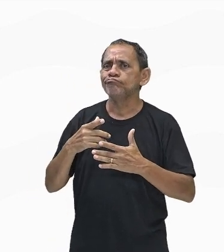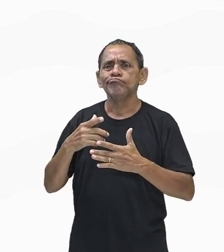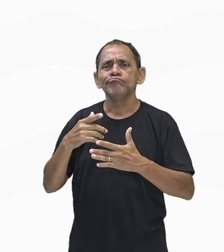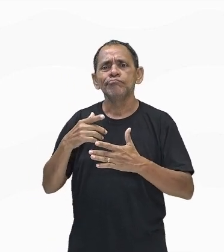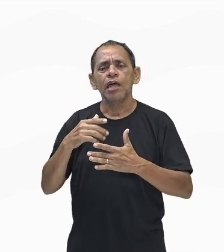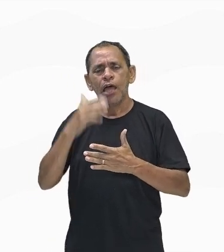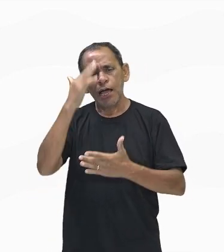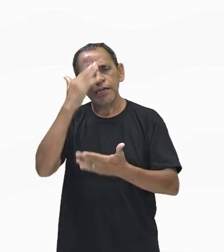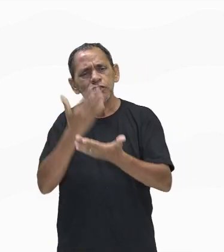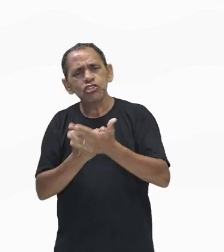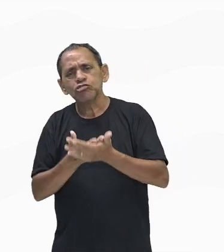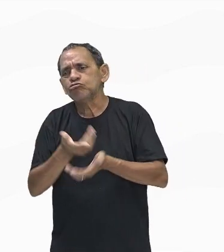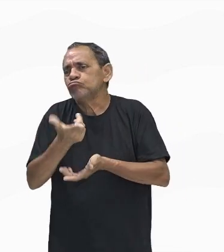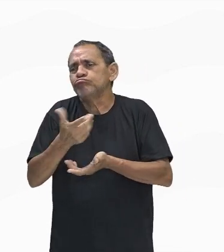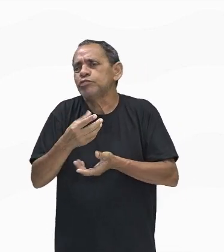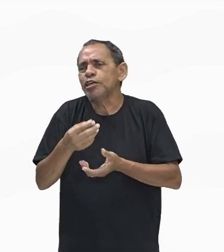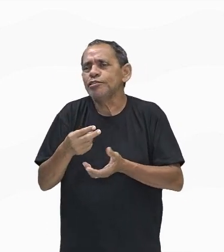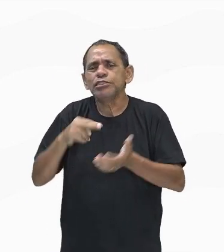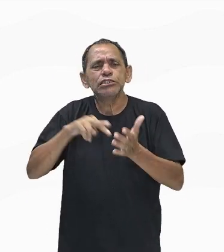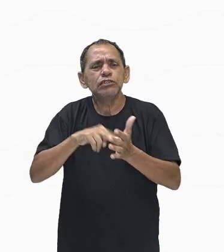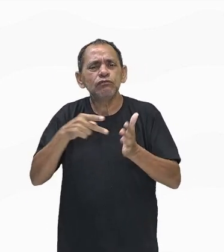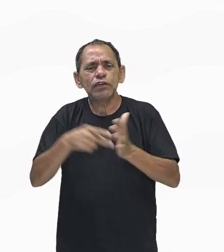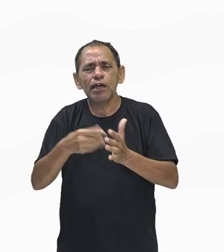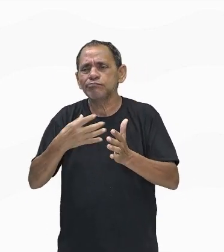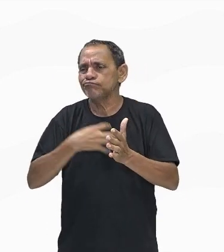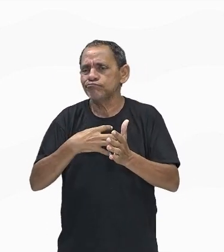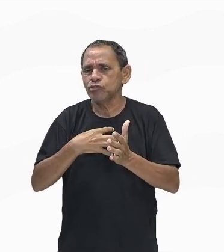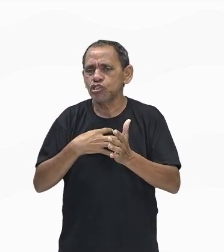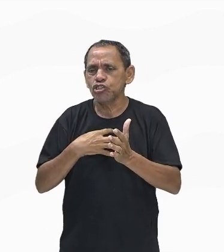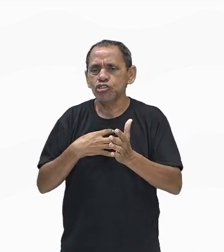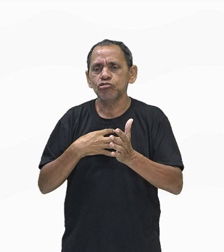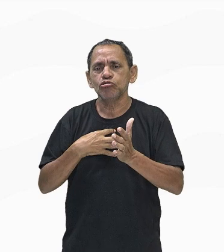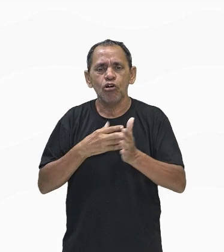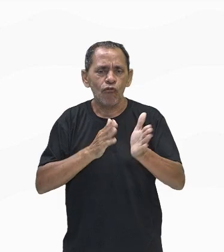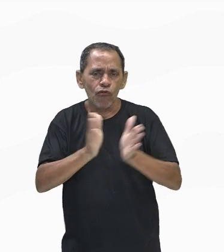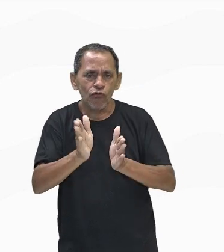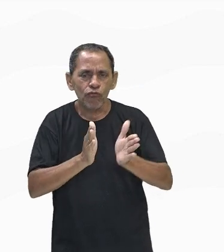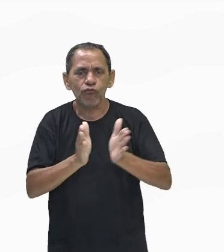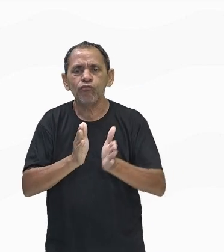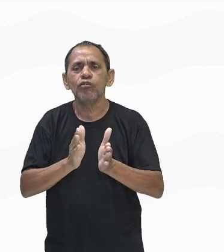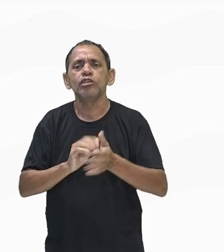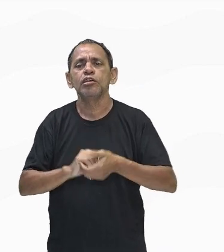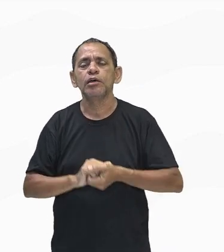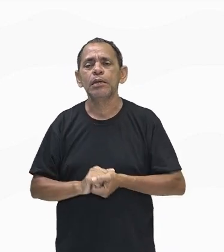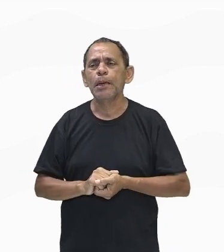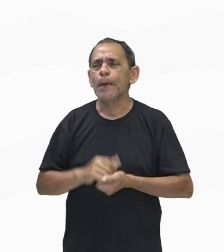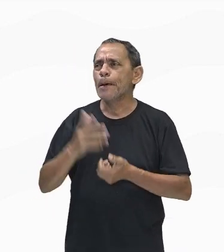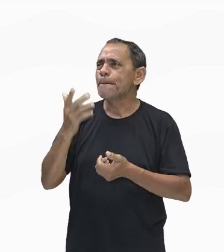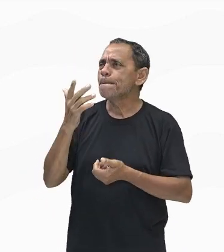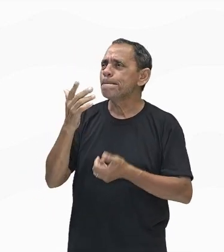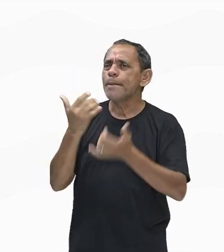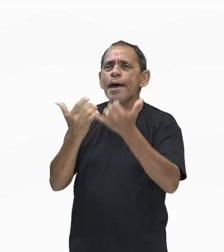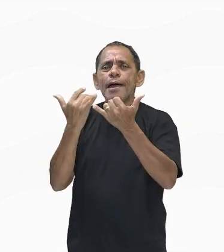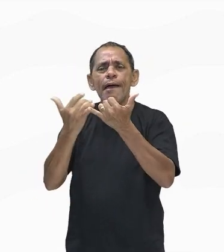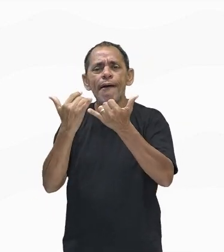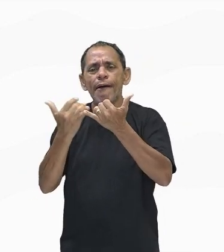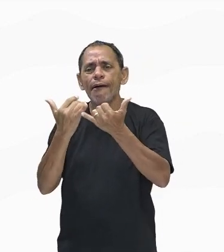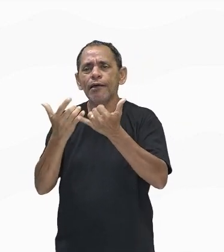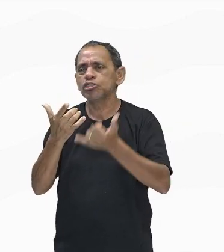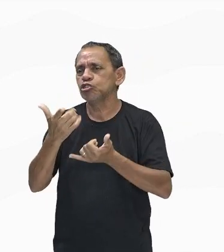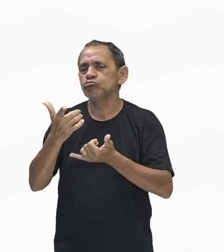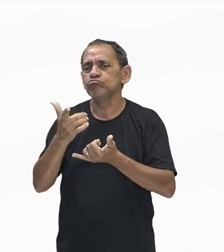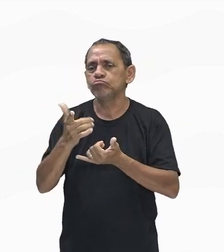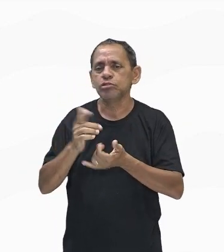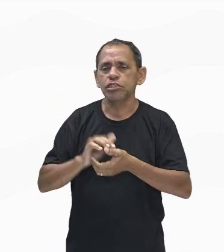né? Elas acabam se sentindo incompletas. Até o desejo de ter uma vida simples, ele é um propósito,